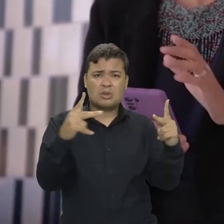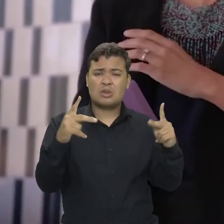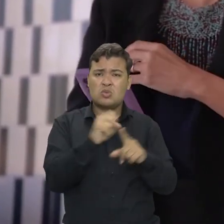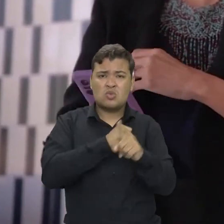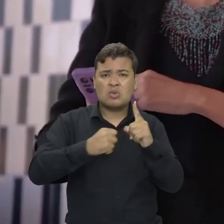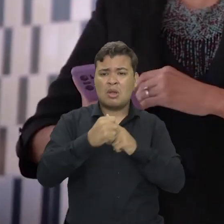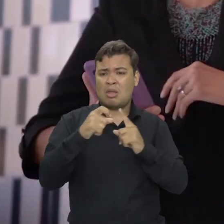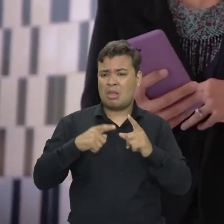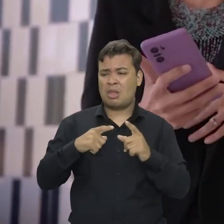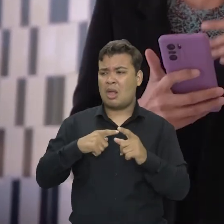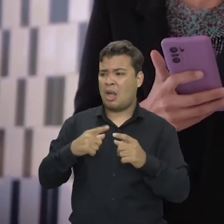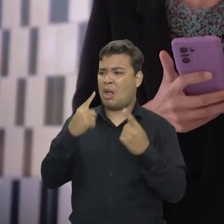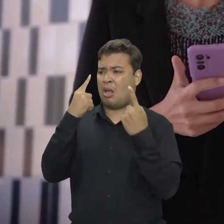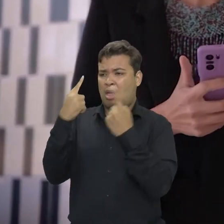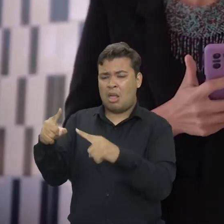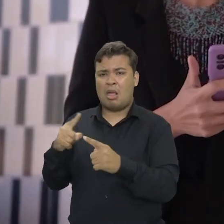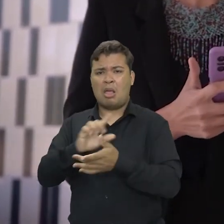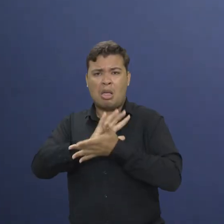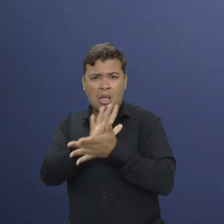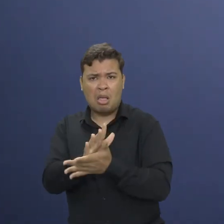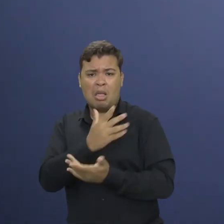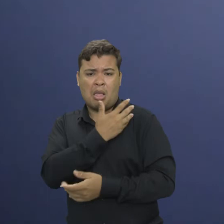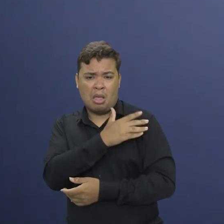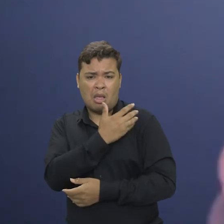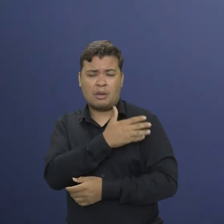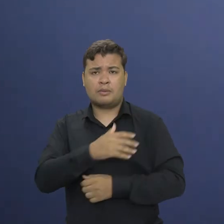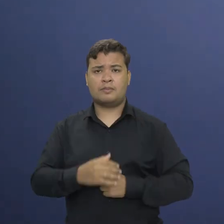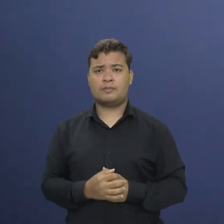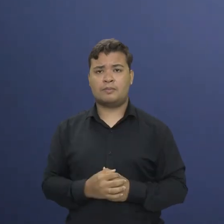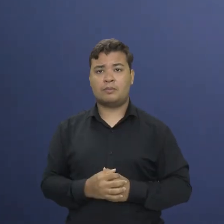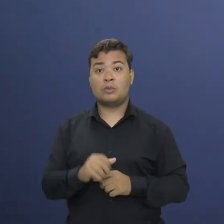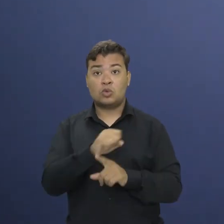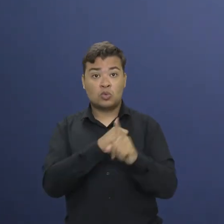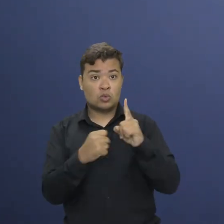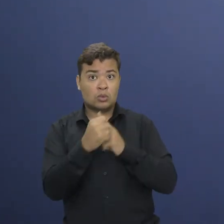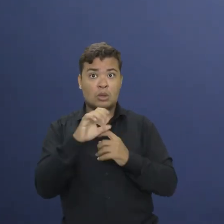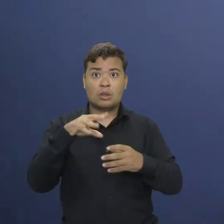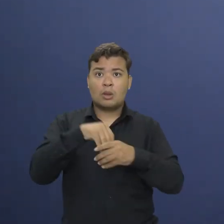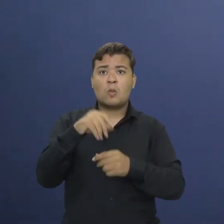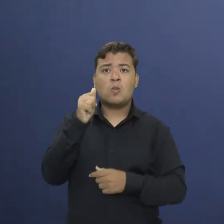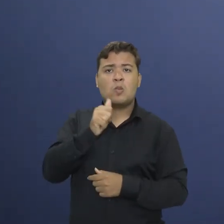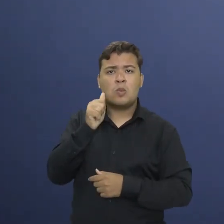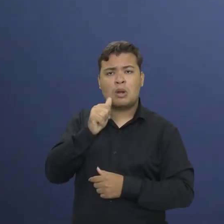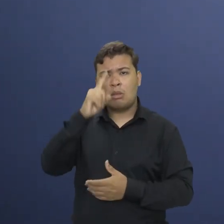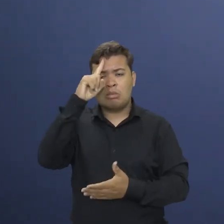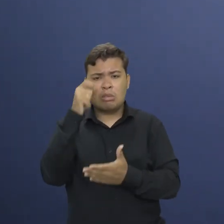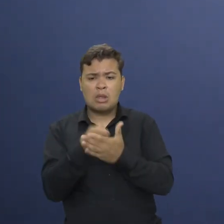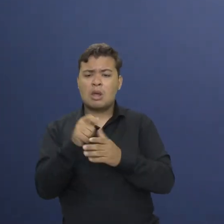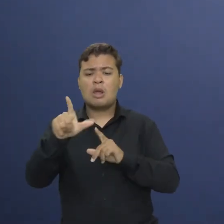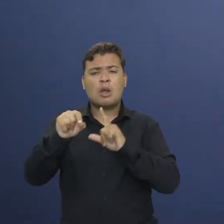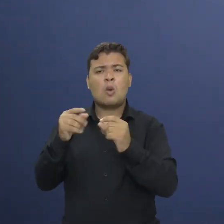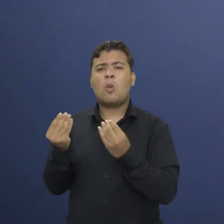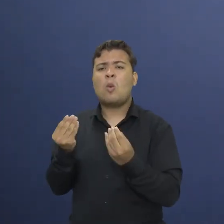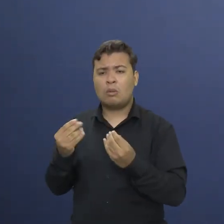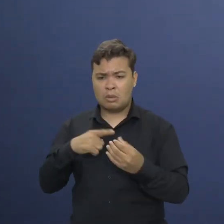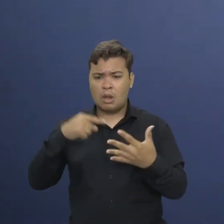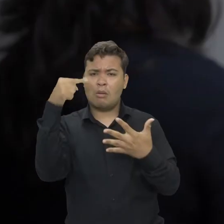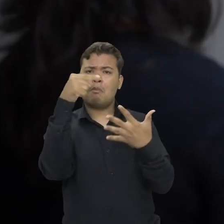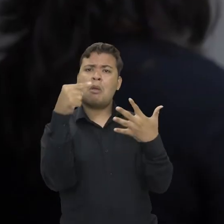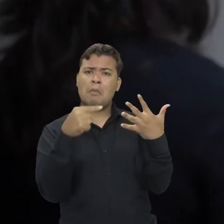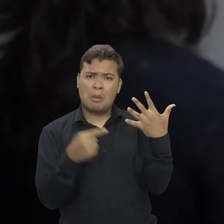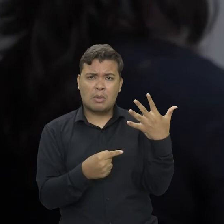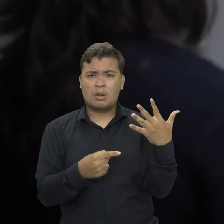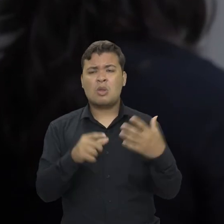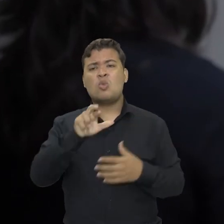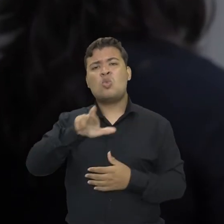essa discriminação e essa desigualdade. As mulheres na sociedade, elas fazem as escolhas a partir de condições objetivas,